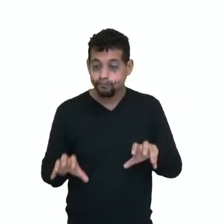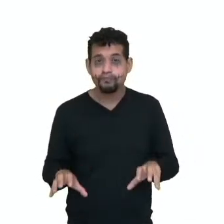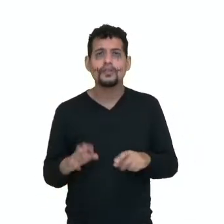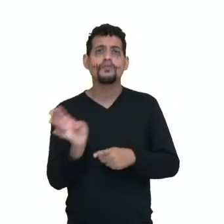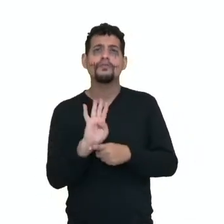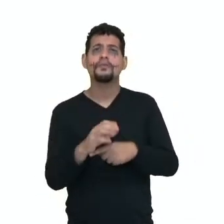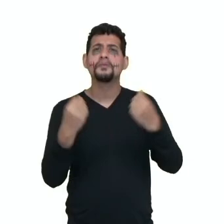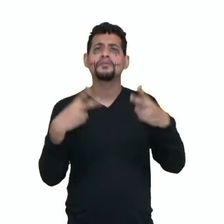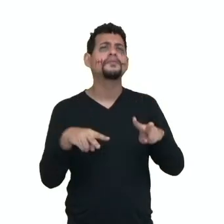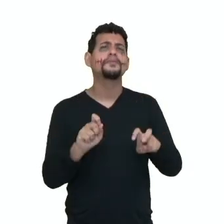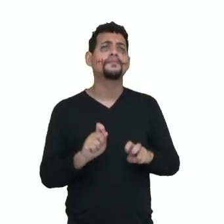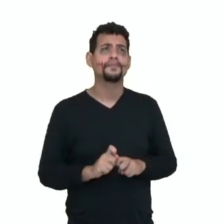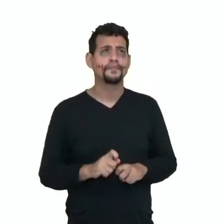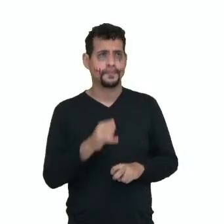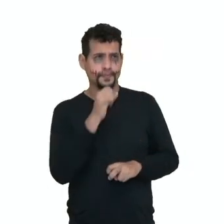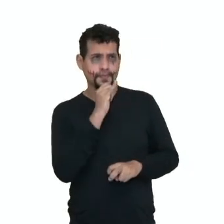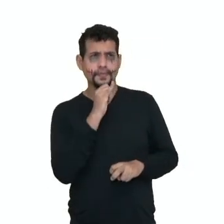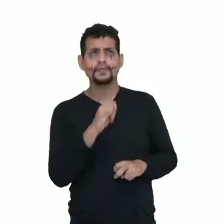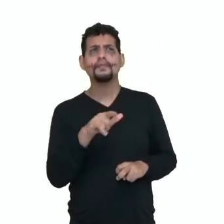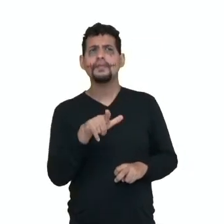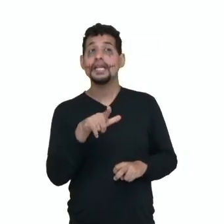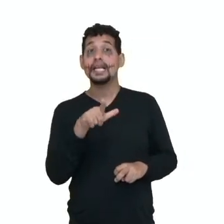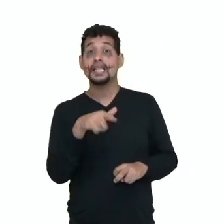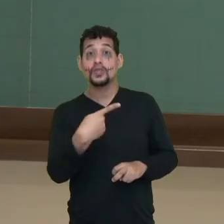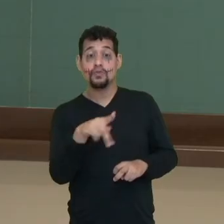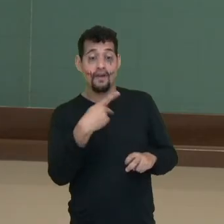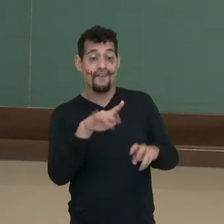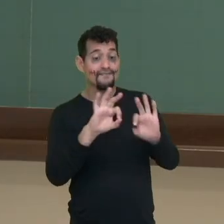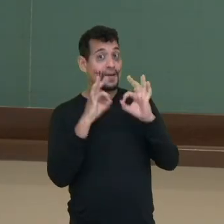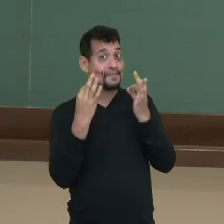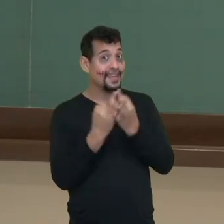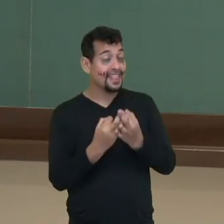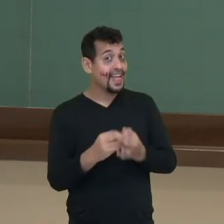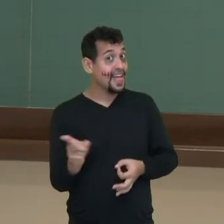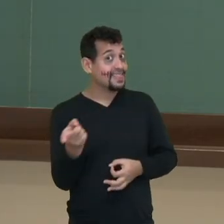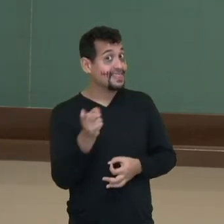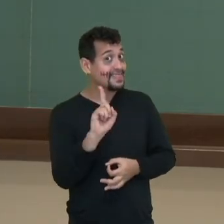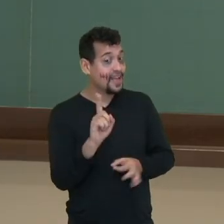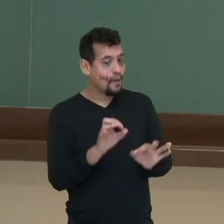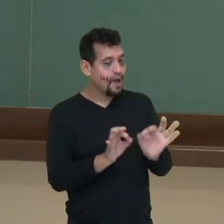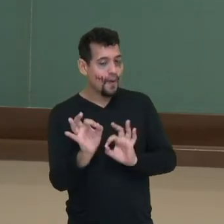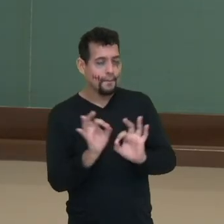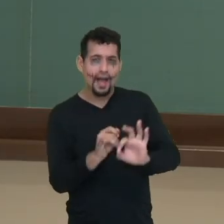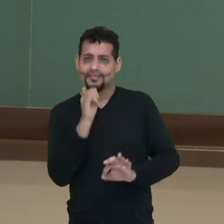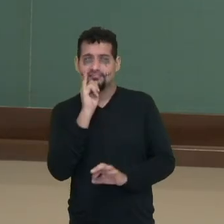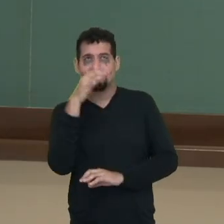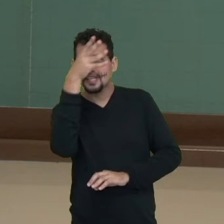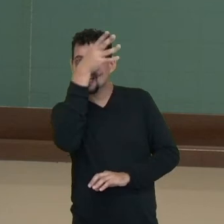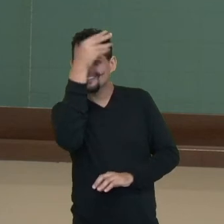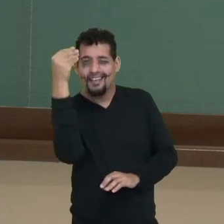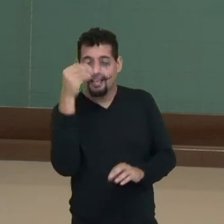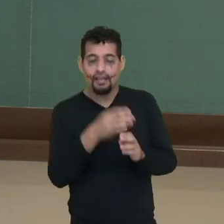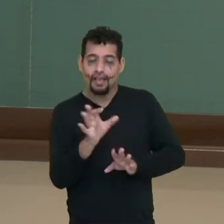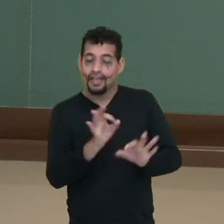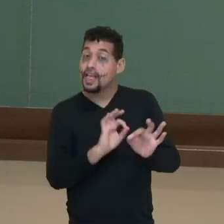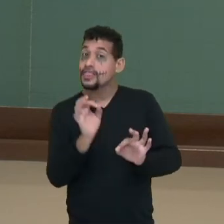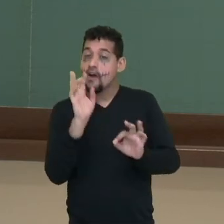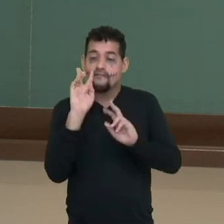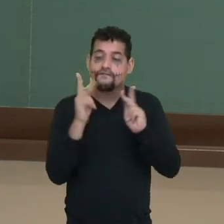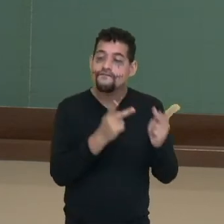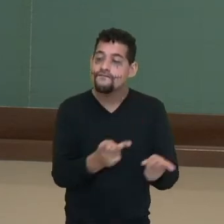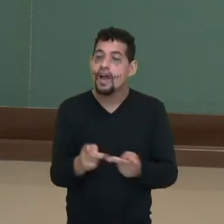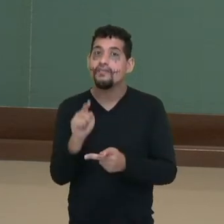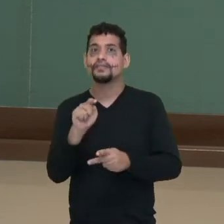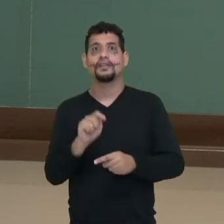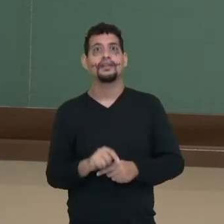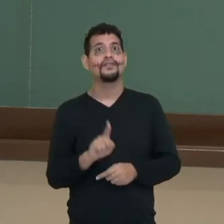que ele diz? Ele diz assim: se a sua família não arrumar o seu altar, não for visitar